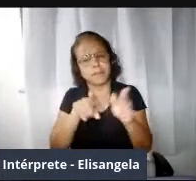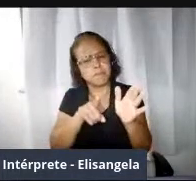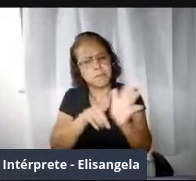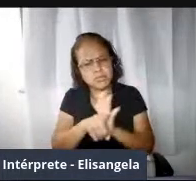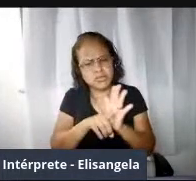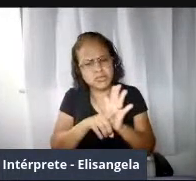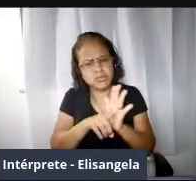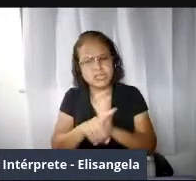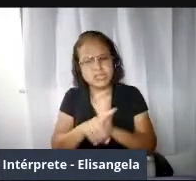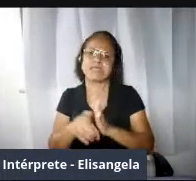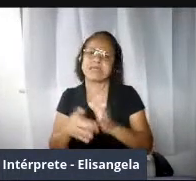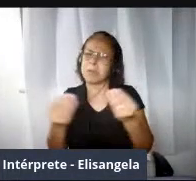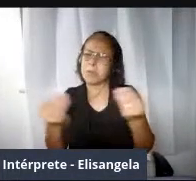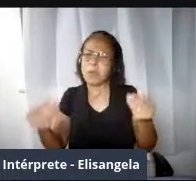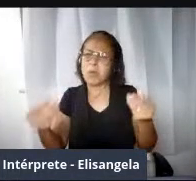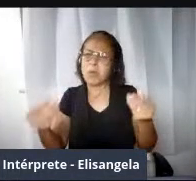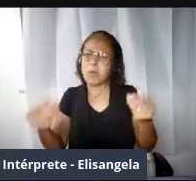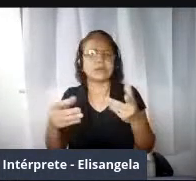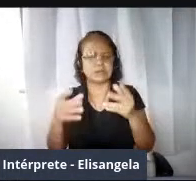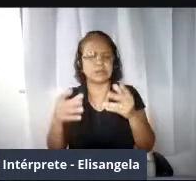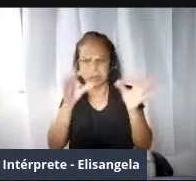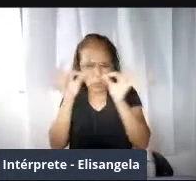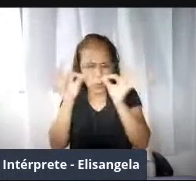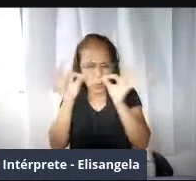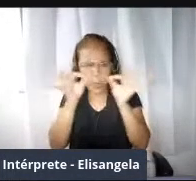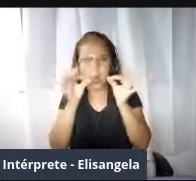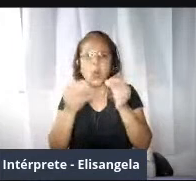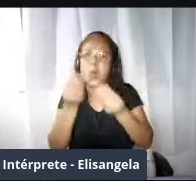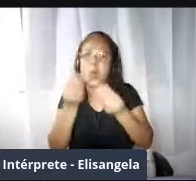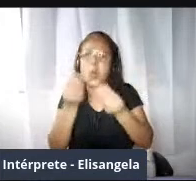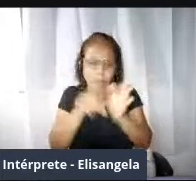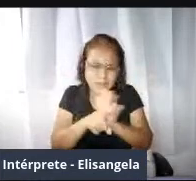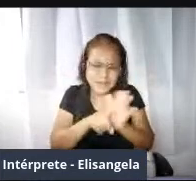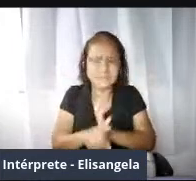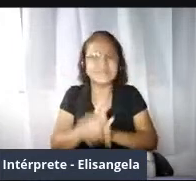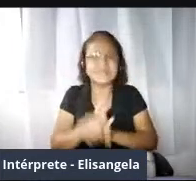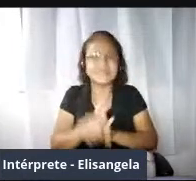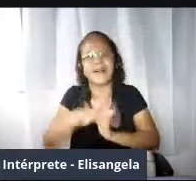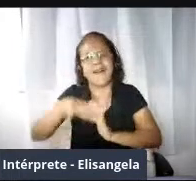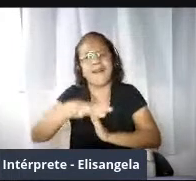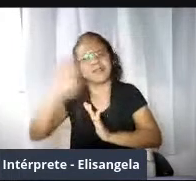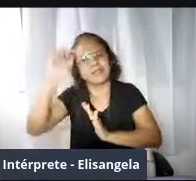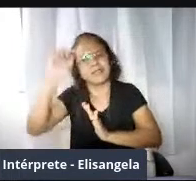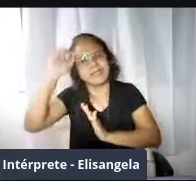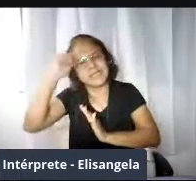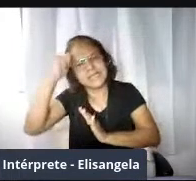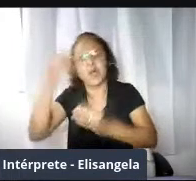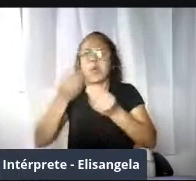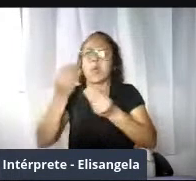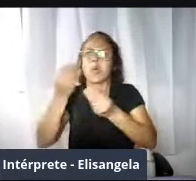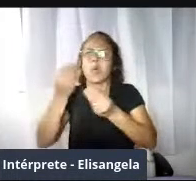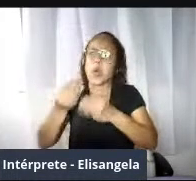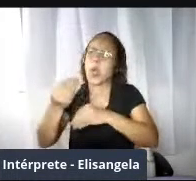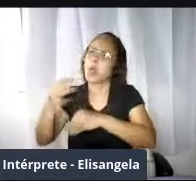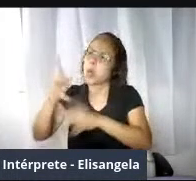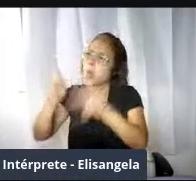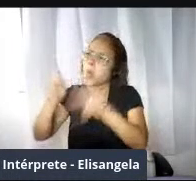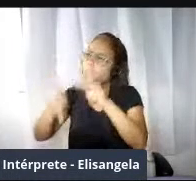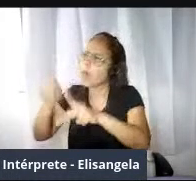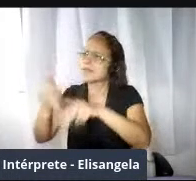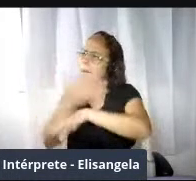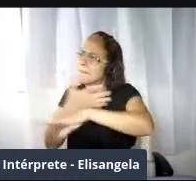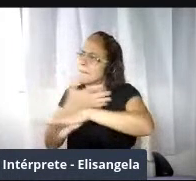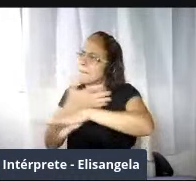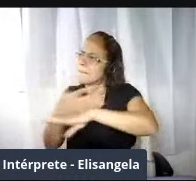pesquisa, né, de olhar para a questão negra, a questão racial, a questão da sociedade brasileira, a questão branca, né, a